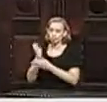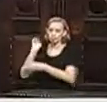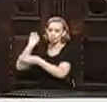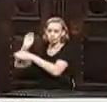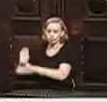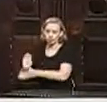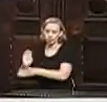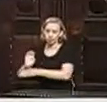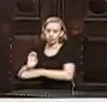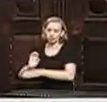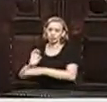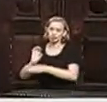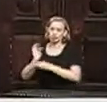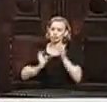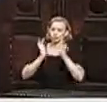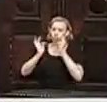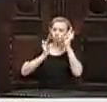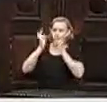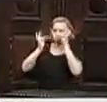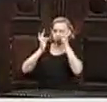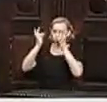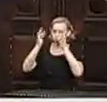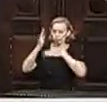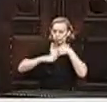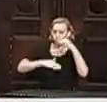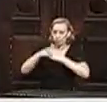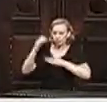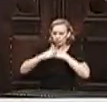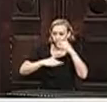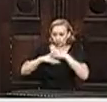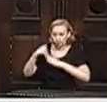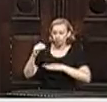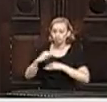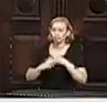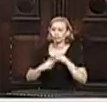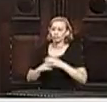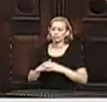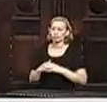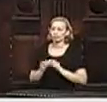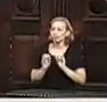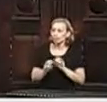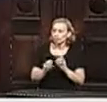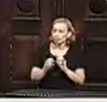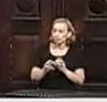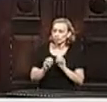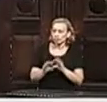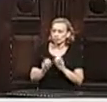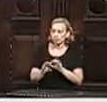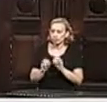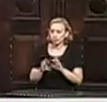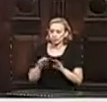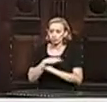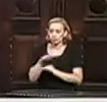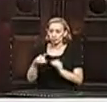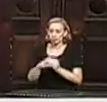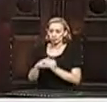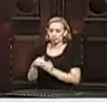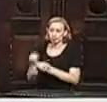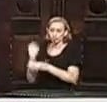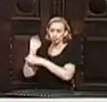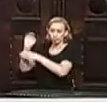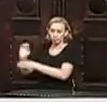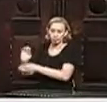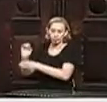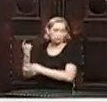profissional que congrega um conjunto de estabelecimentos de ensino em todas as regiões do Estado, deputado doutor